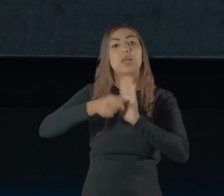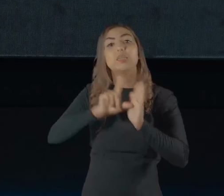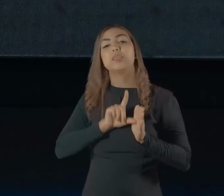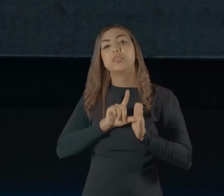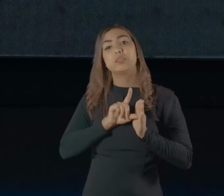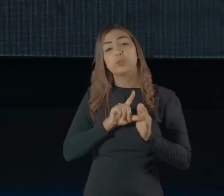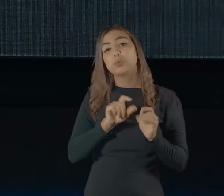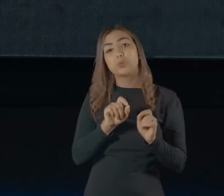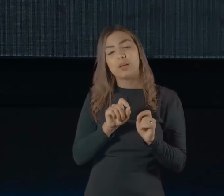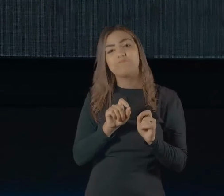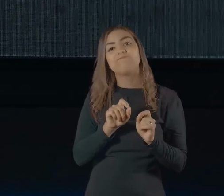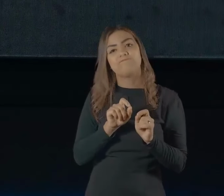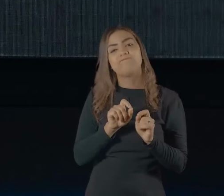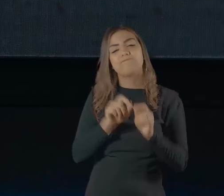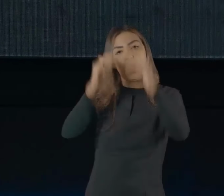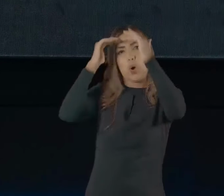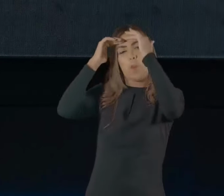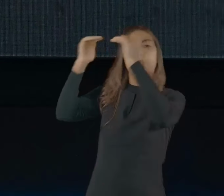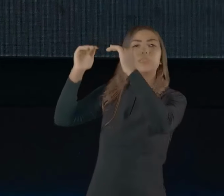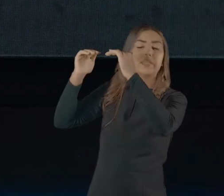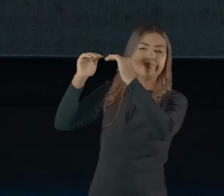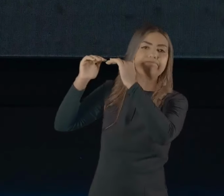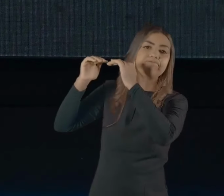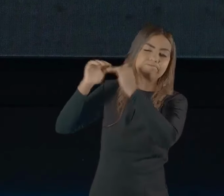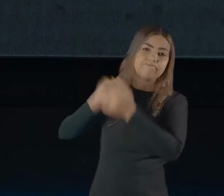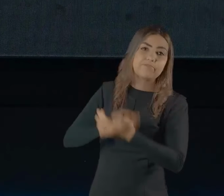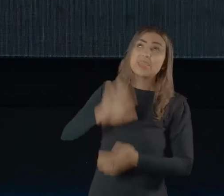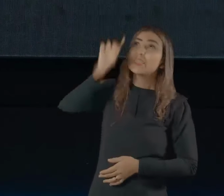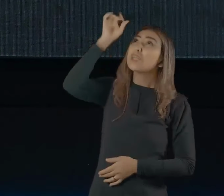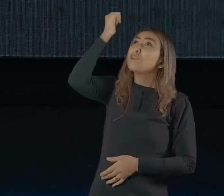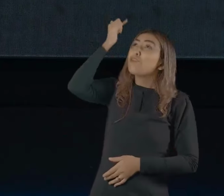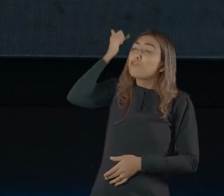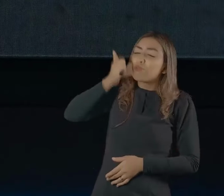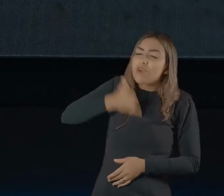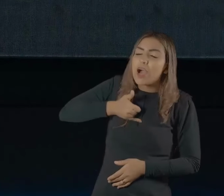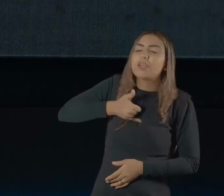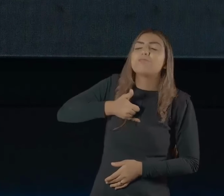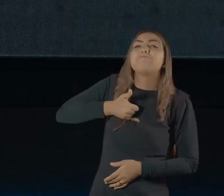Obediência. Se você ouvir a voz de Deus hoje,